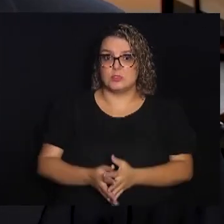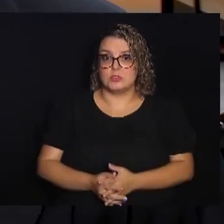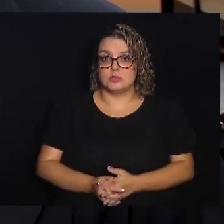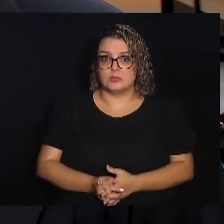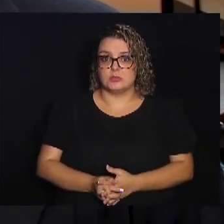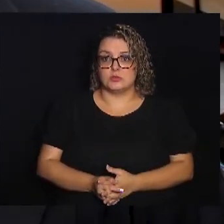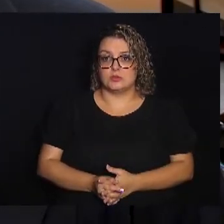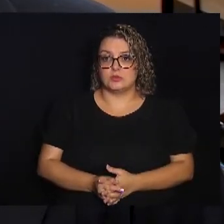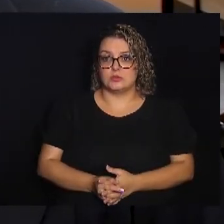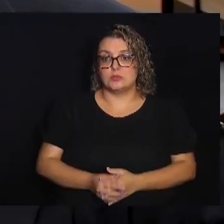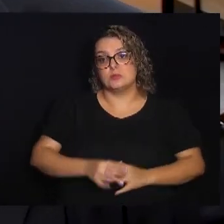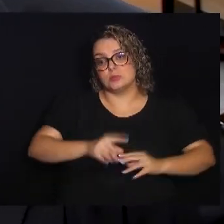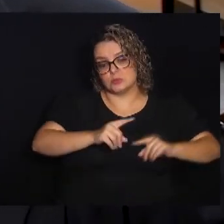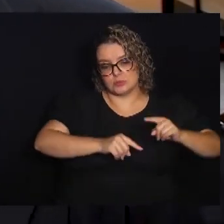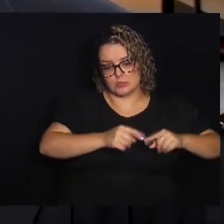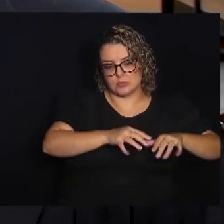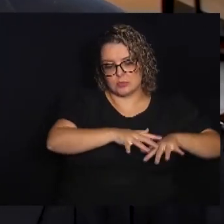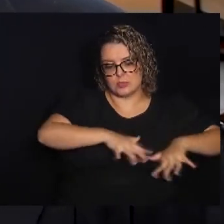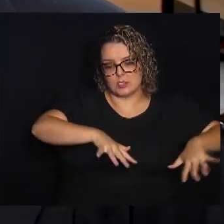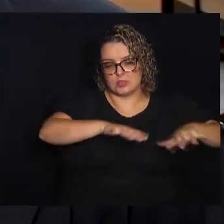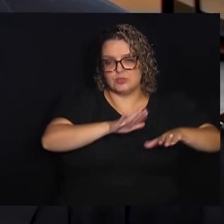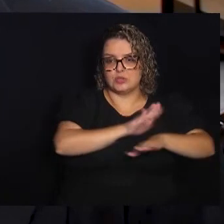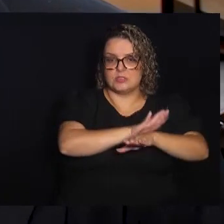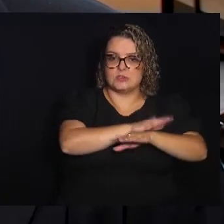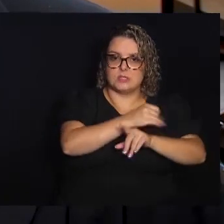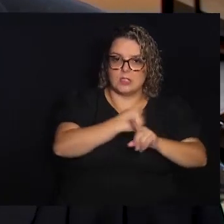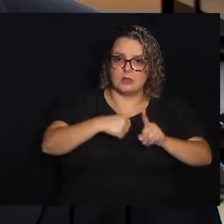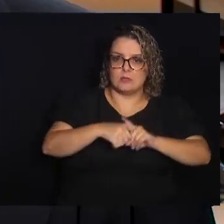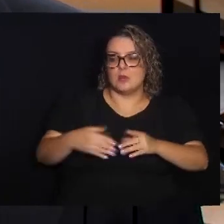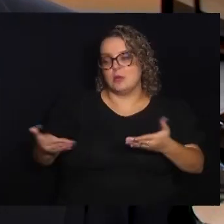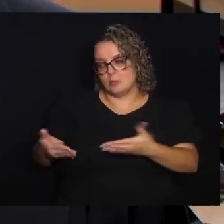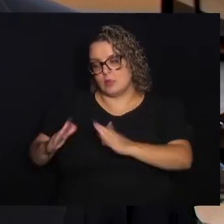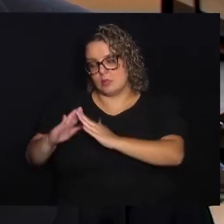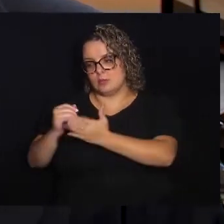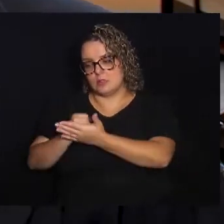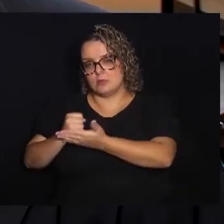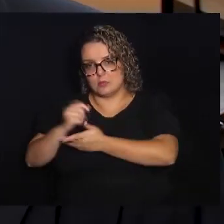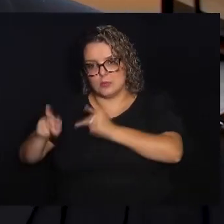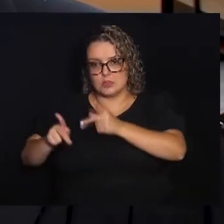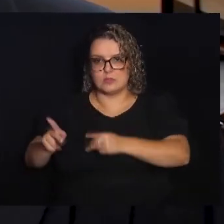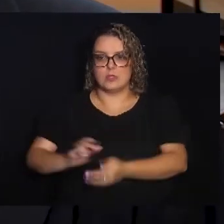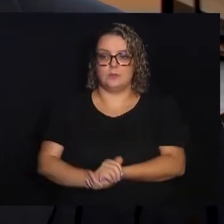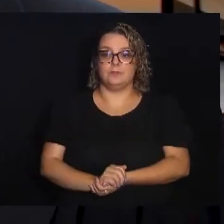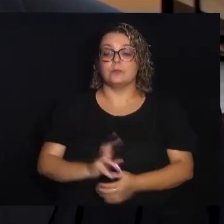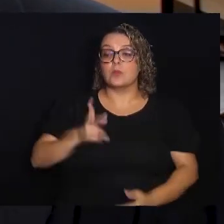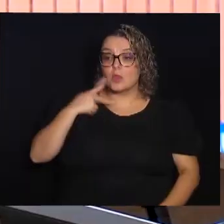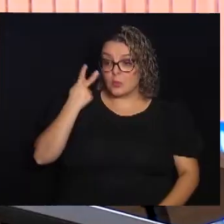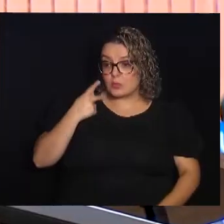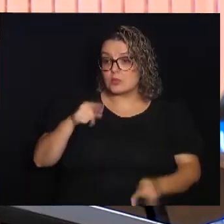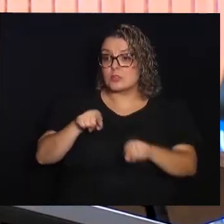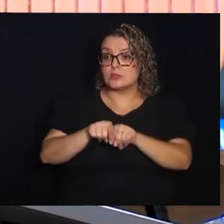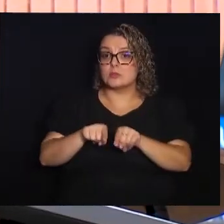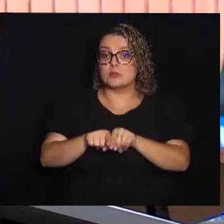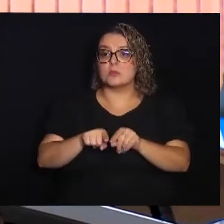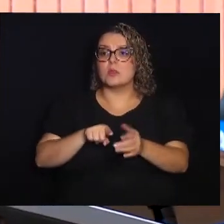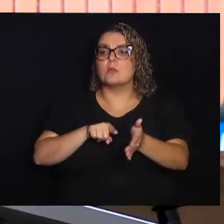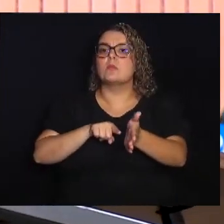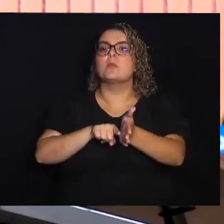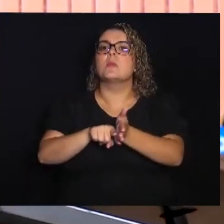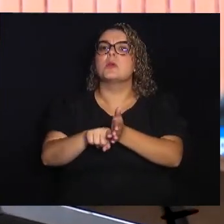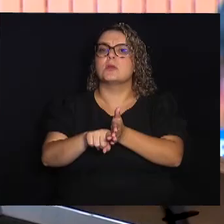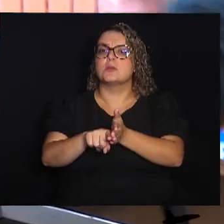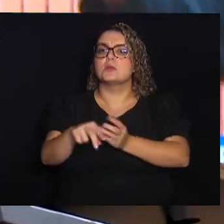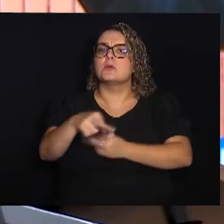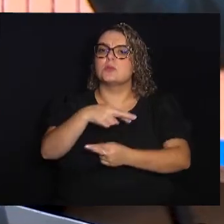absorvente, tanto nos equipamentos de assistência como agora nas farmácias populares. O vereador também faz